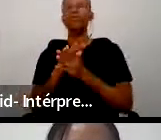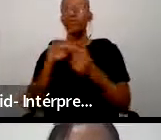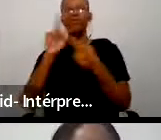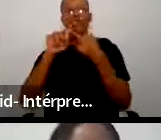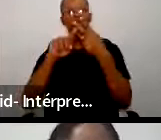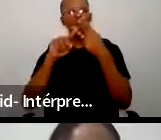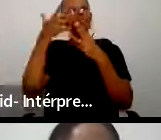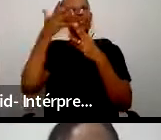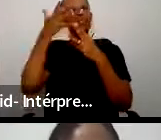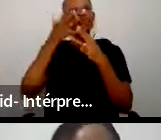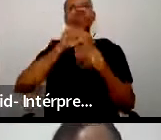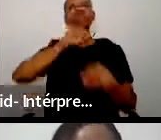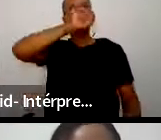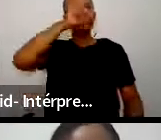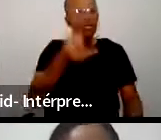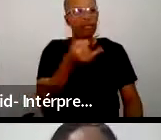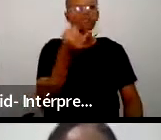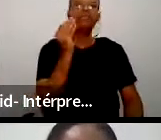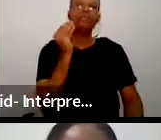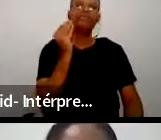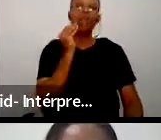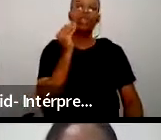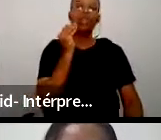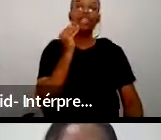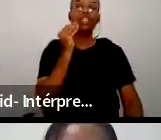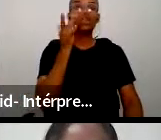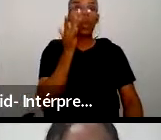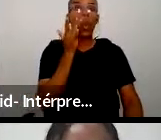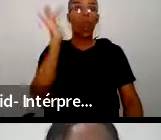Aproveitem a oportunidade de ouro.